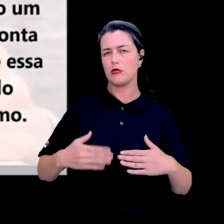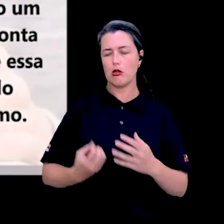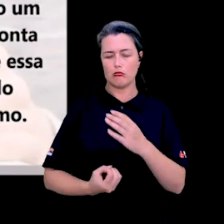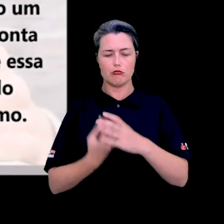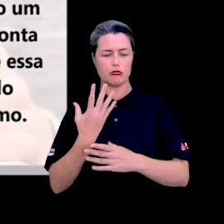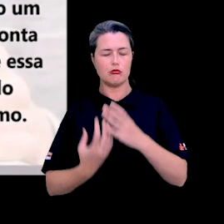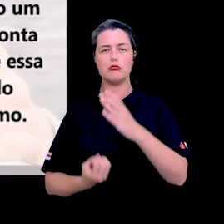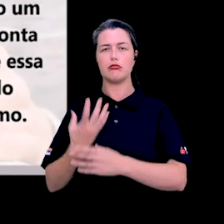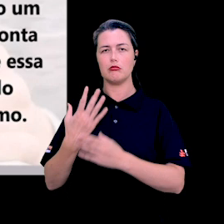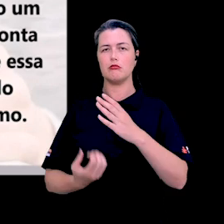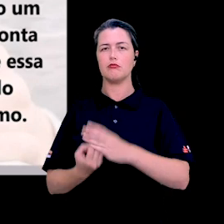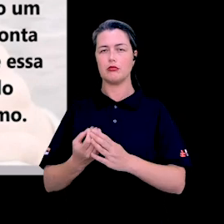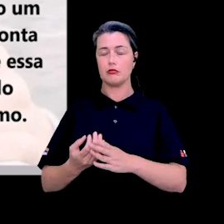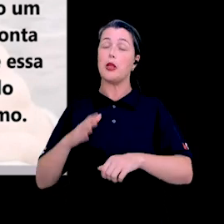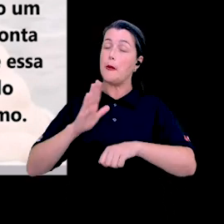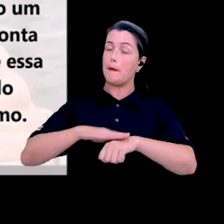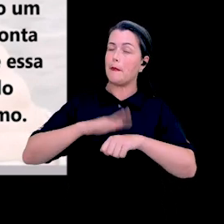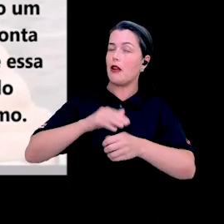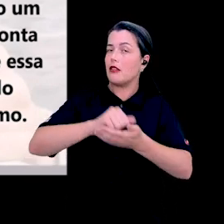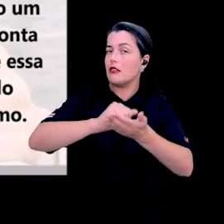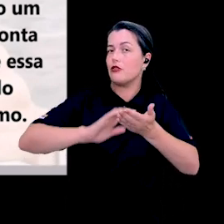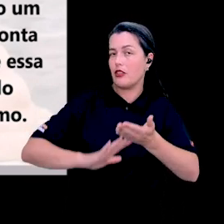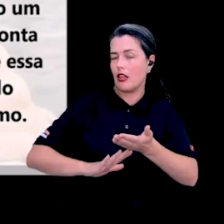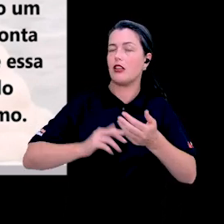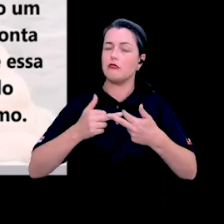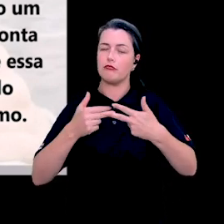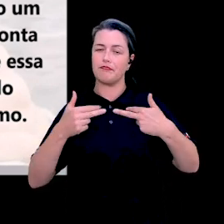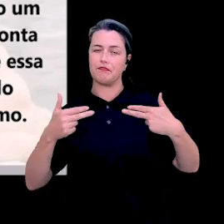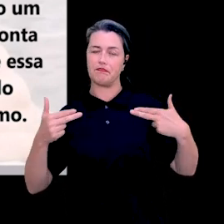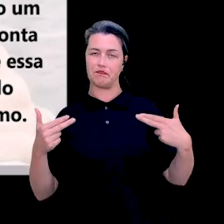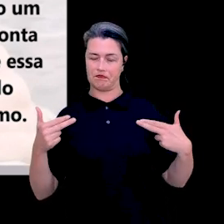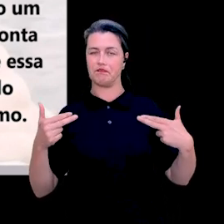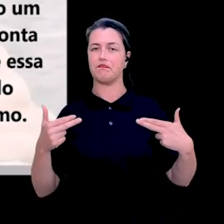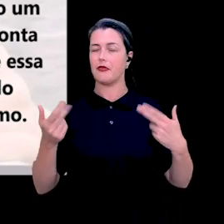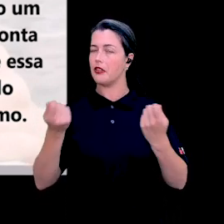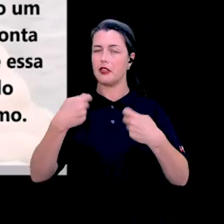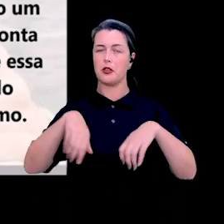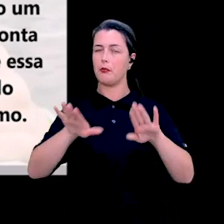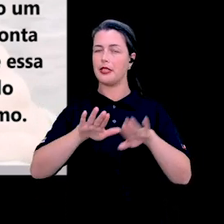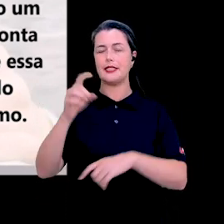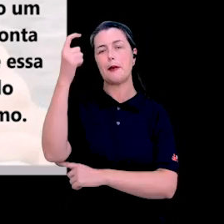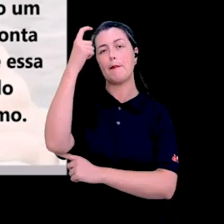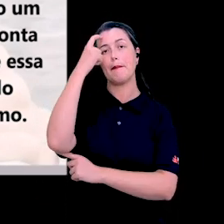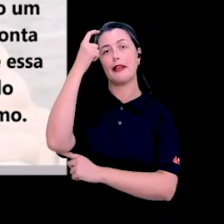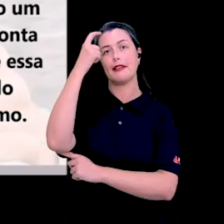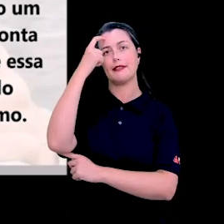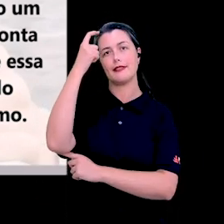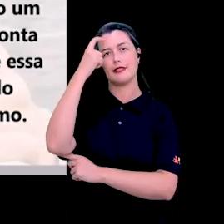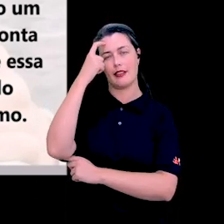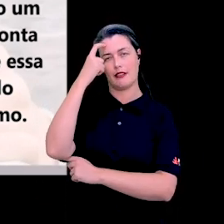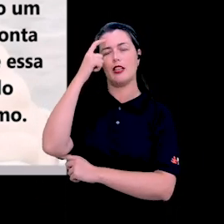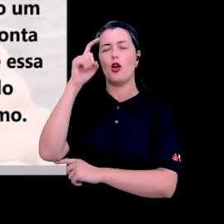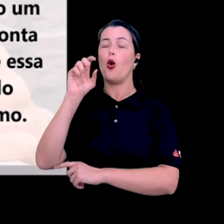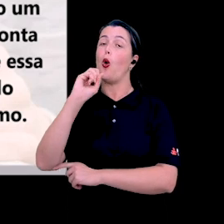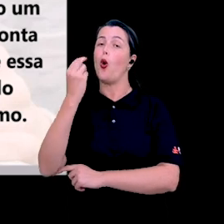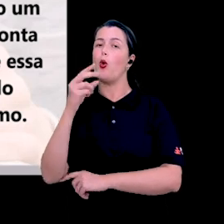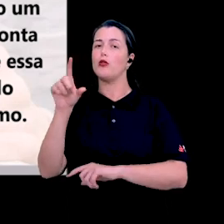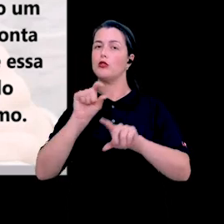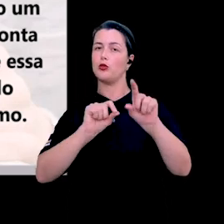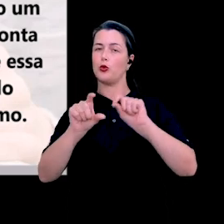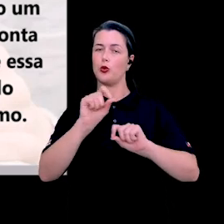para desempenhar atividades sem que precisem ser o tempo todo pensadas e